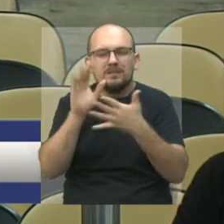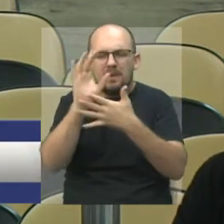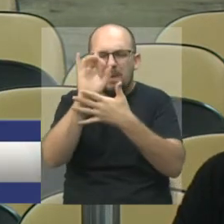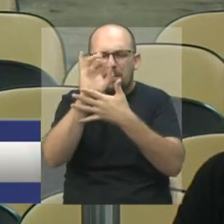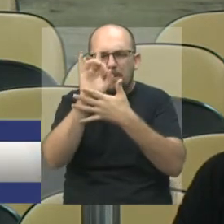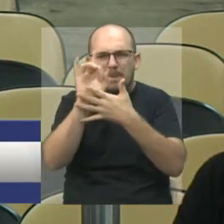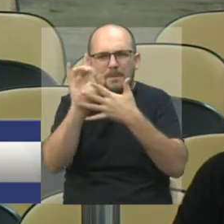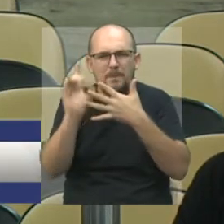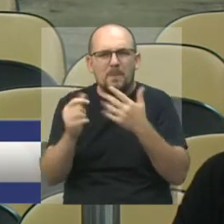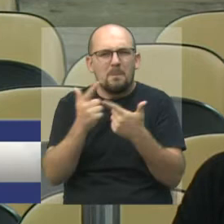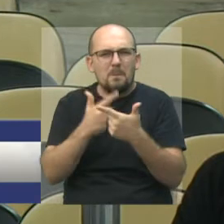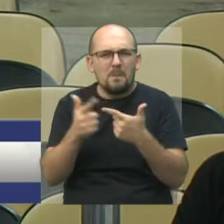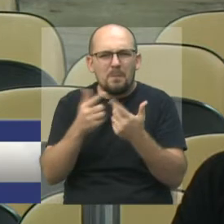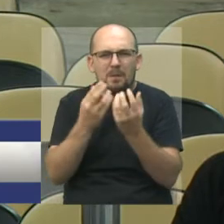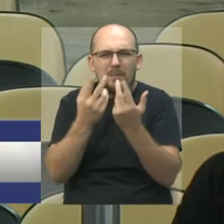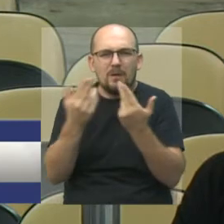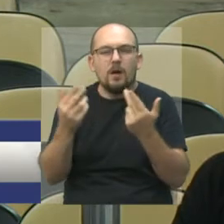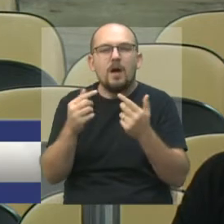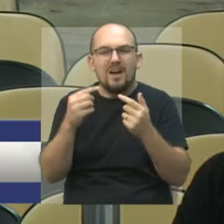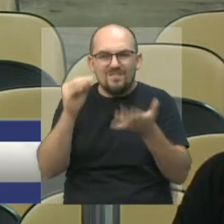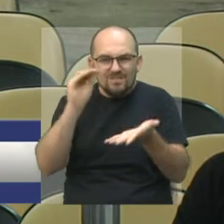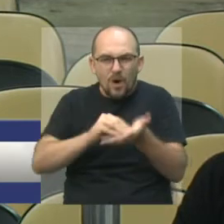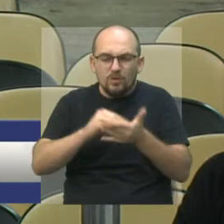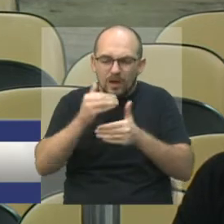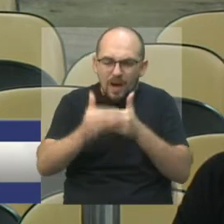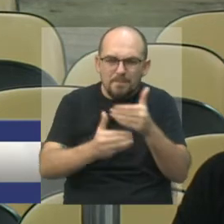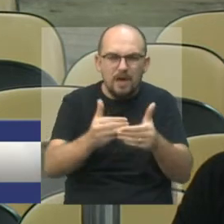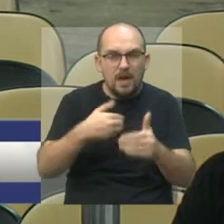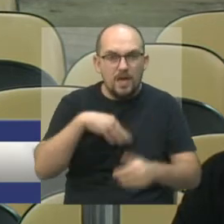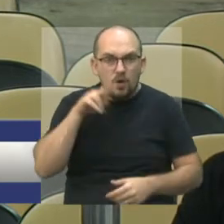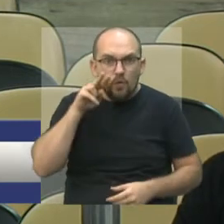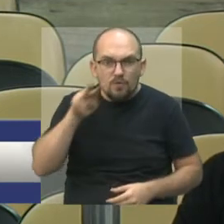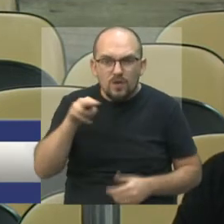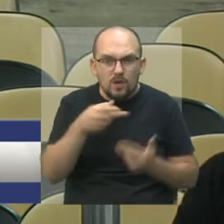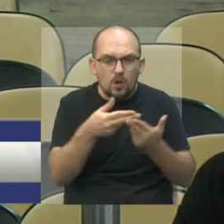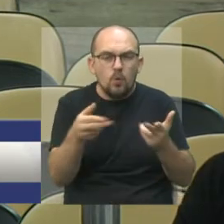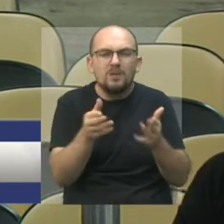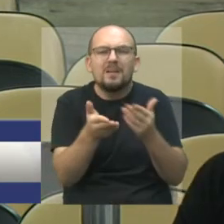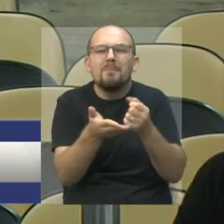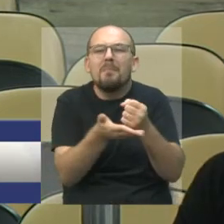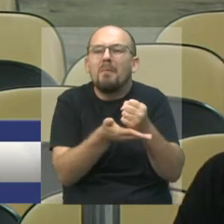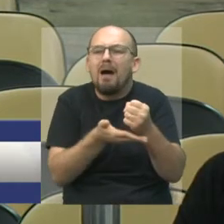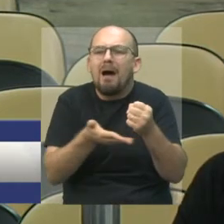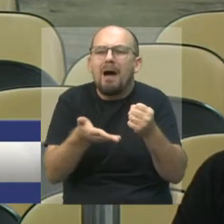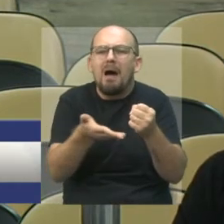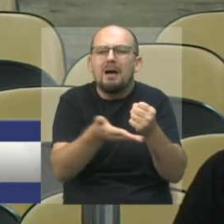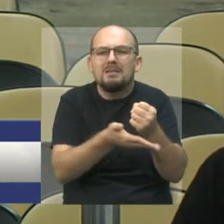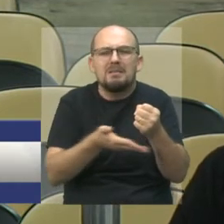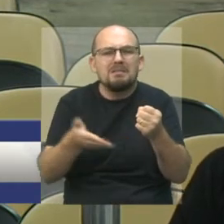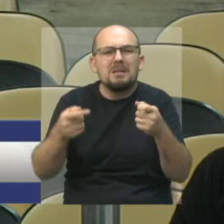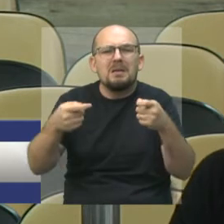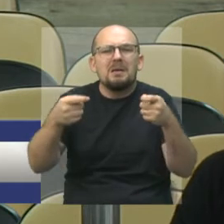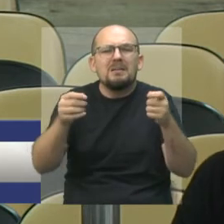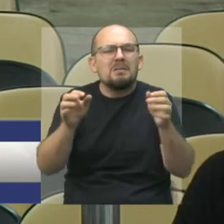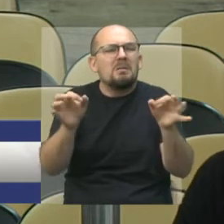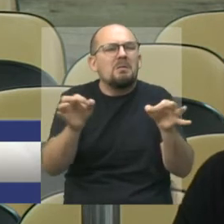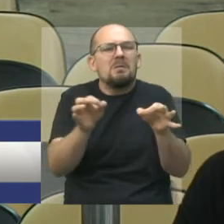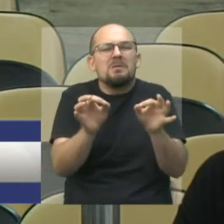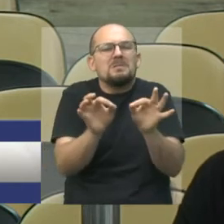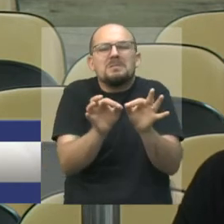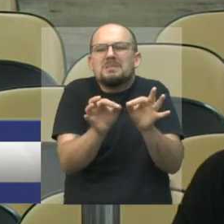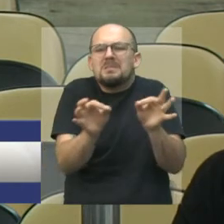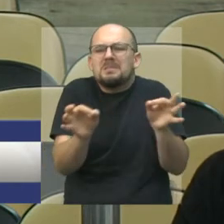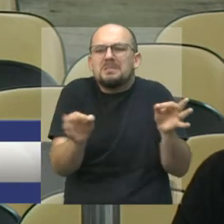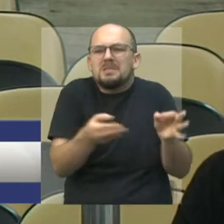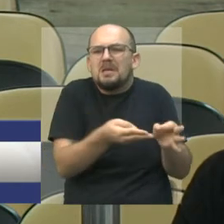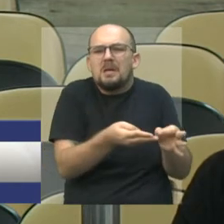cidade precisa ainda caminhar. Porque eu vi aqui coisas básicas, necessárias e fundamentais